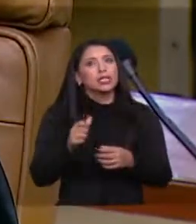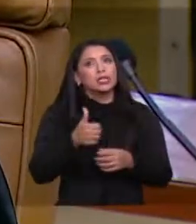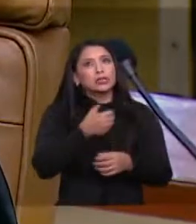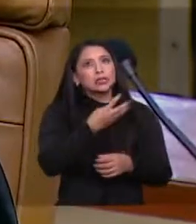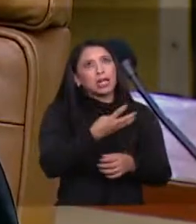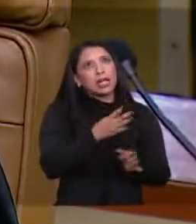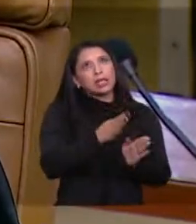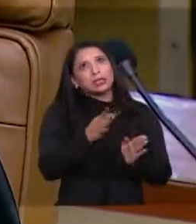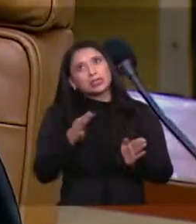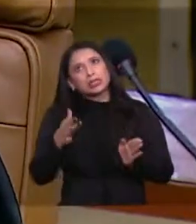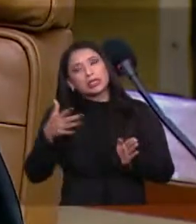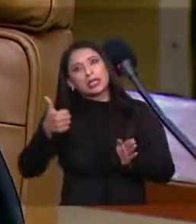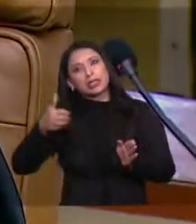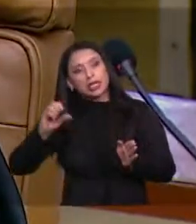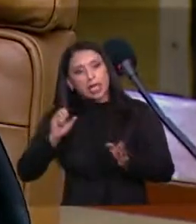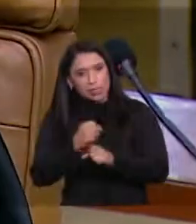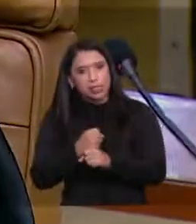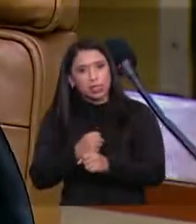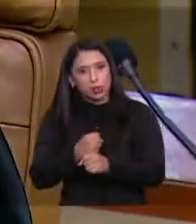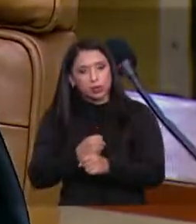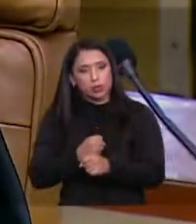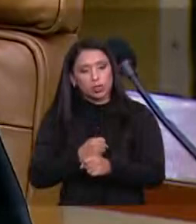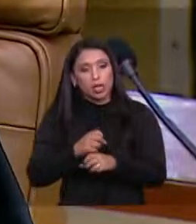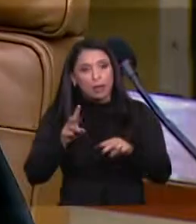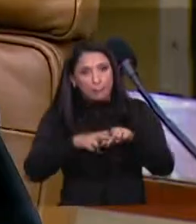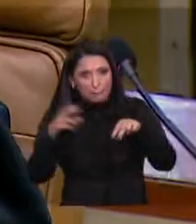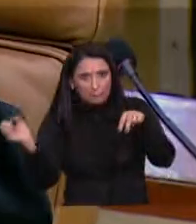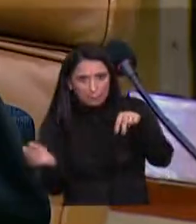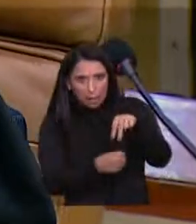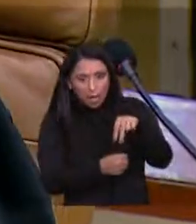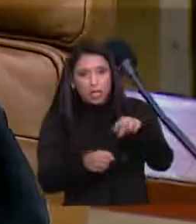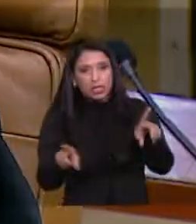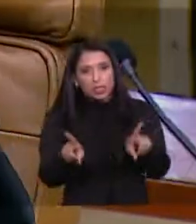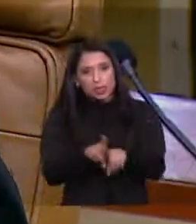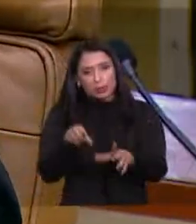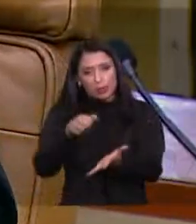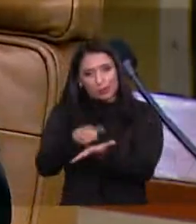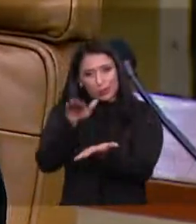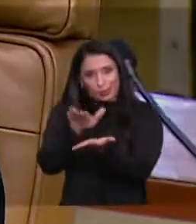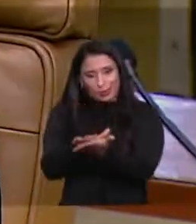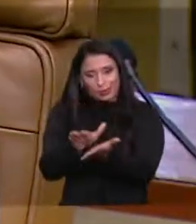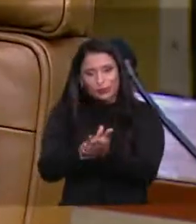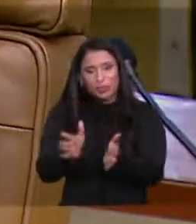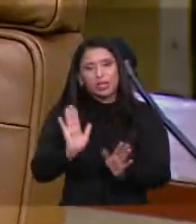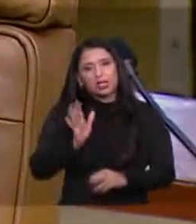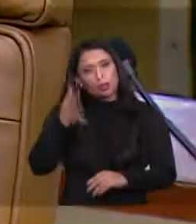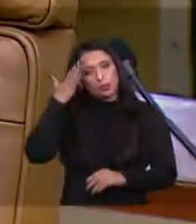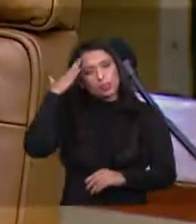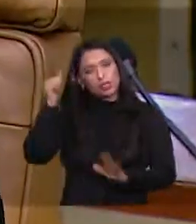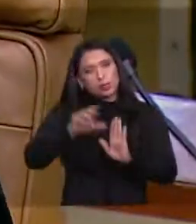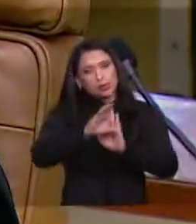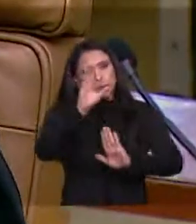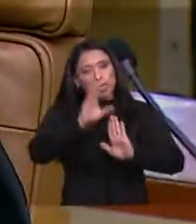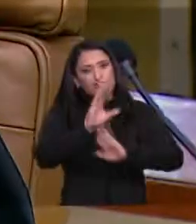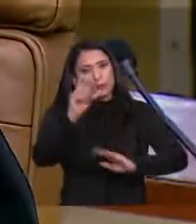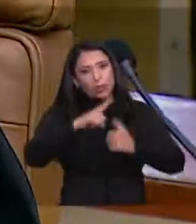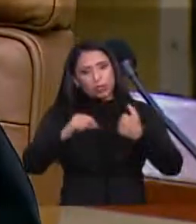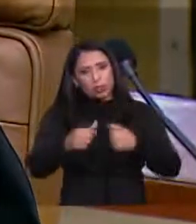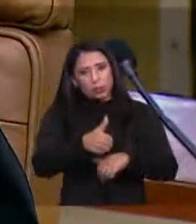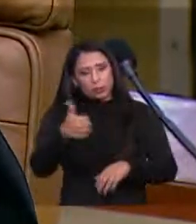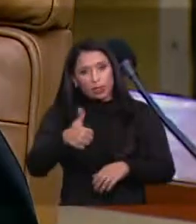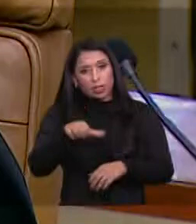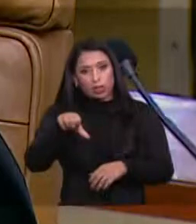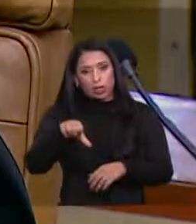de 3 a 10 anos e de reclusão e multa nos termos como sabemos do cap do artigo primeiro da